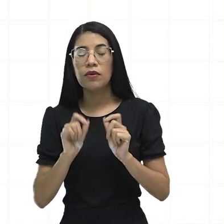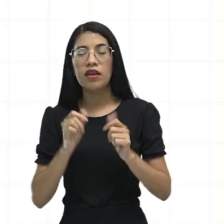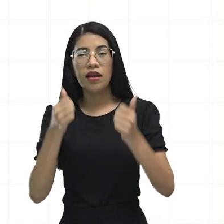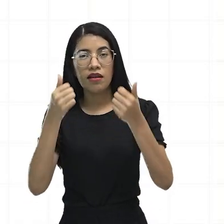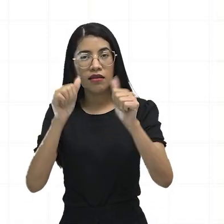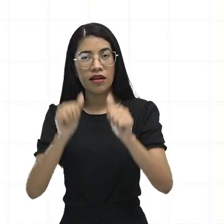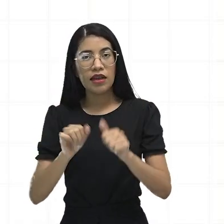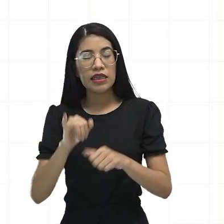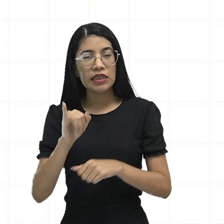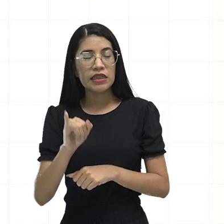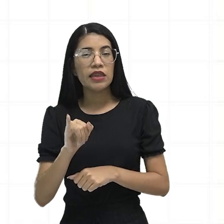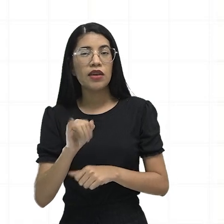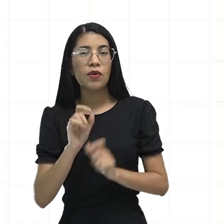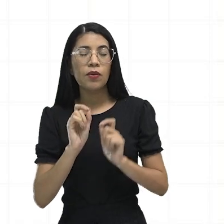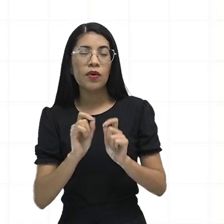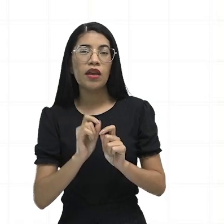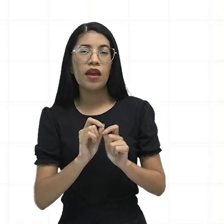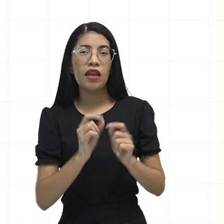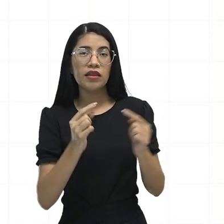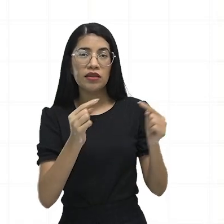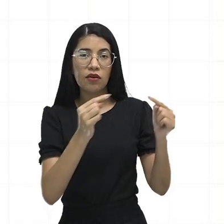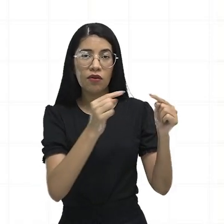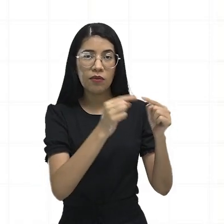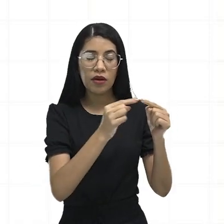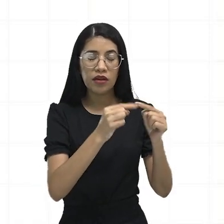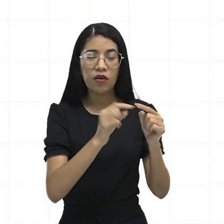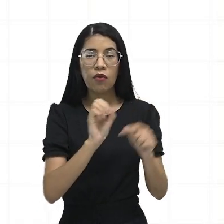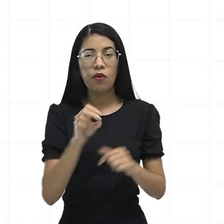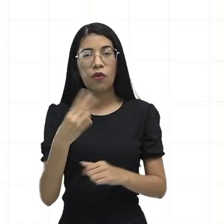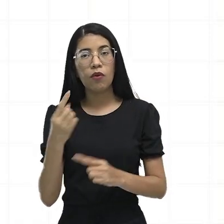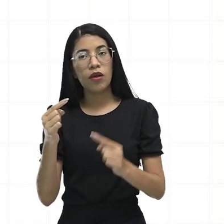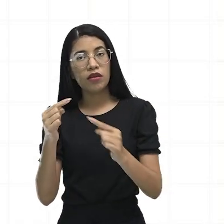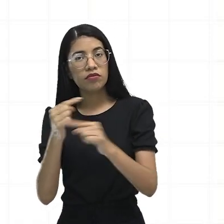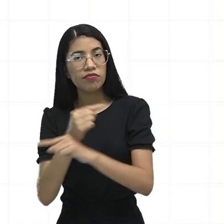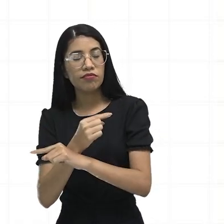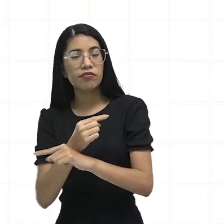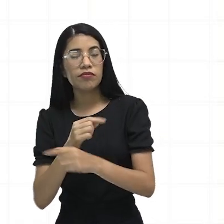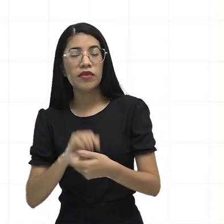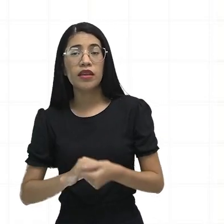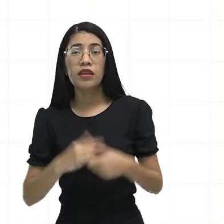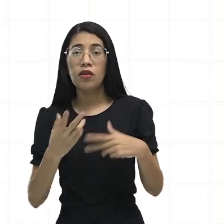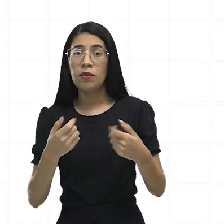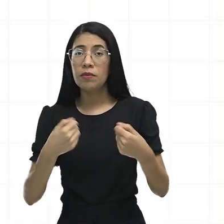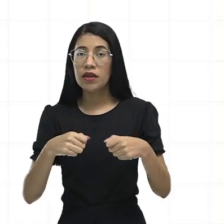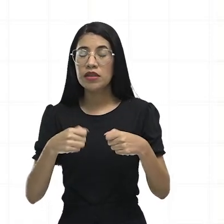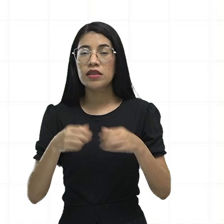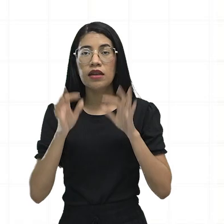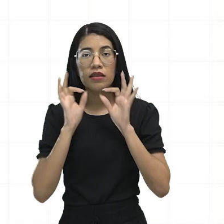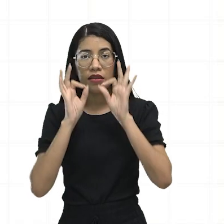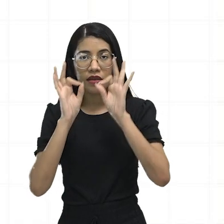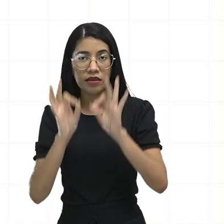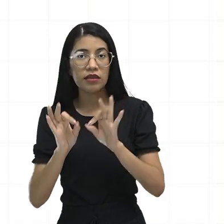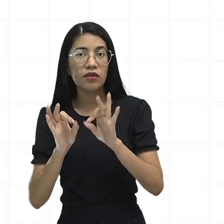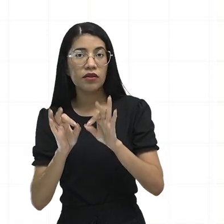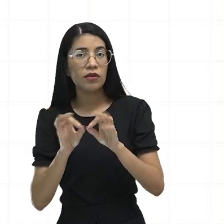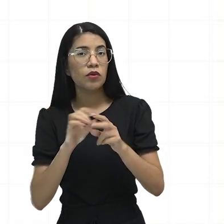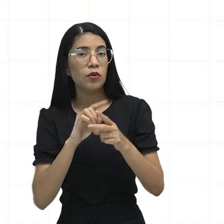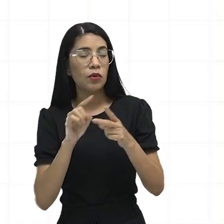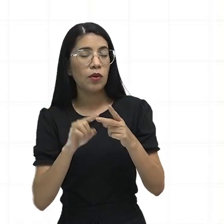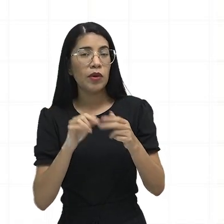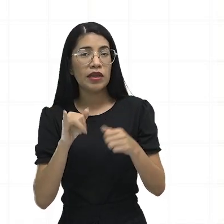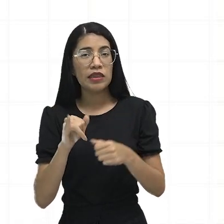são diretamente ou inversamente proporcionais. Gente, isso aqui é muito importante, tá? Porque se você